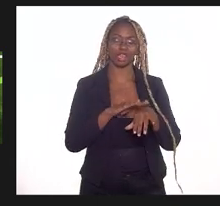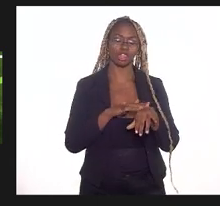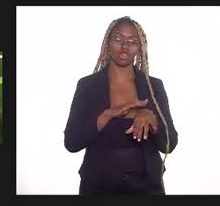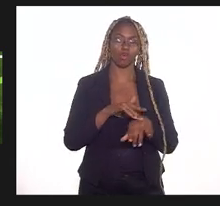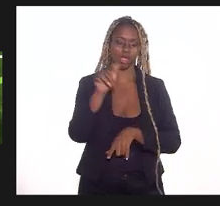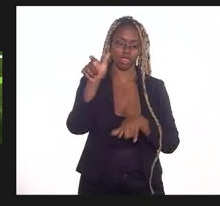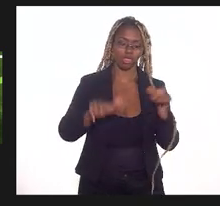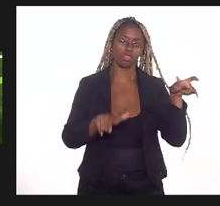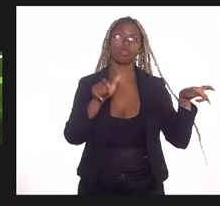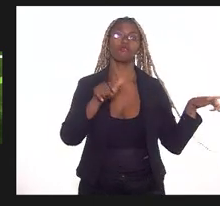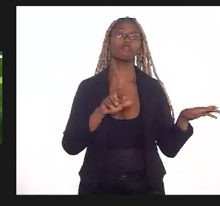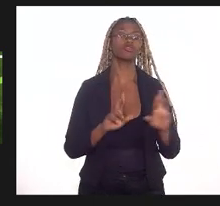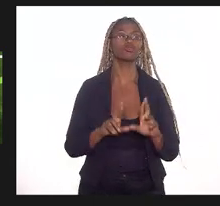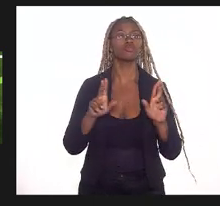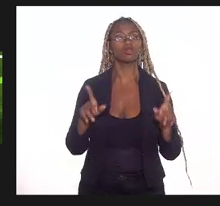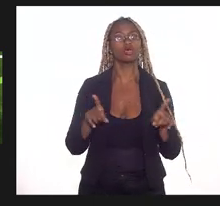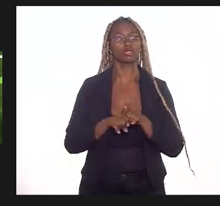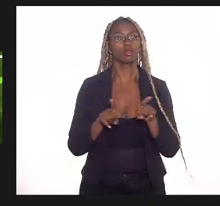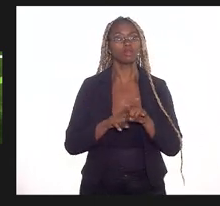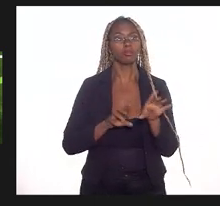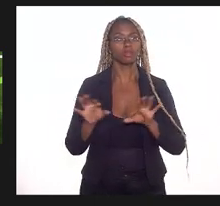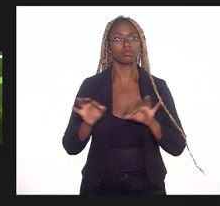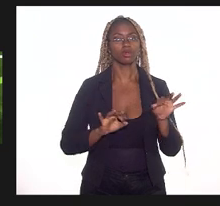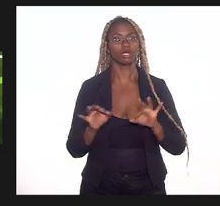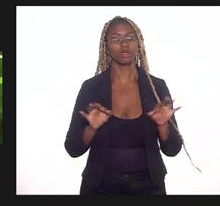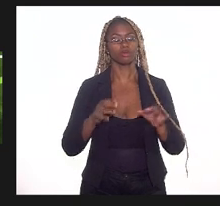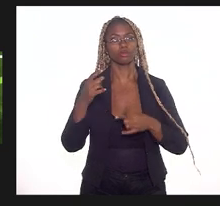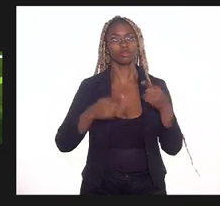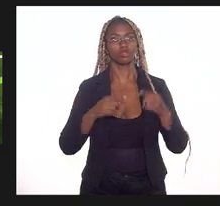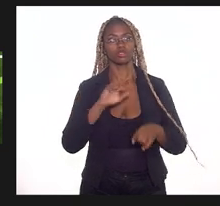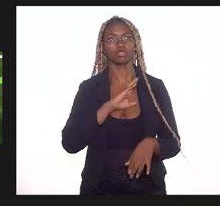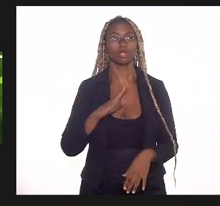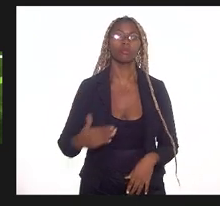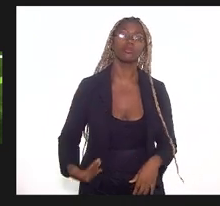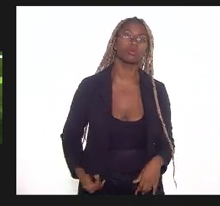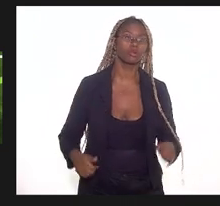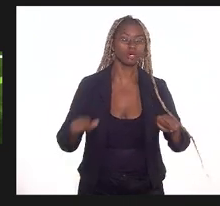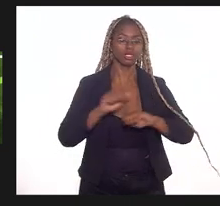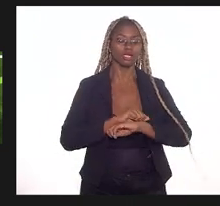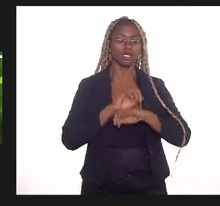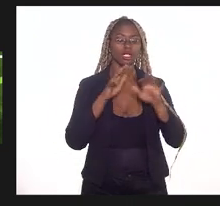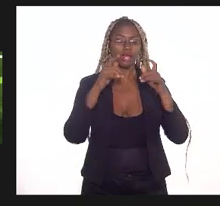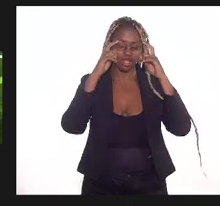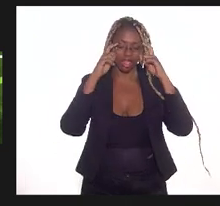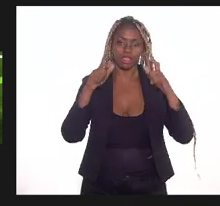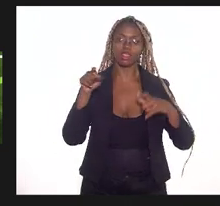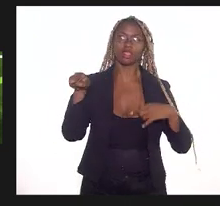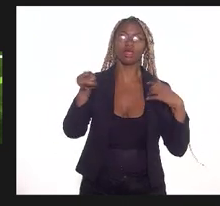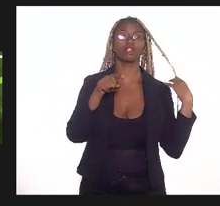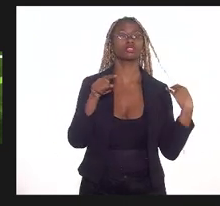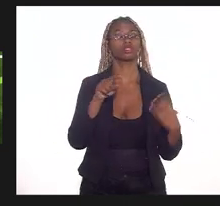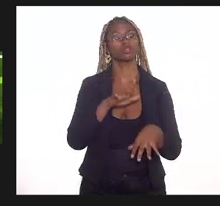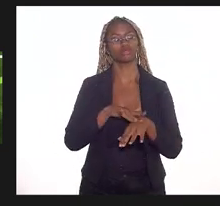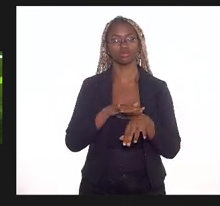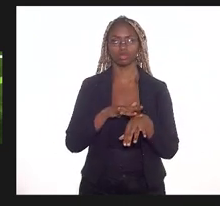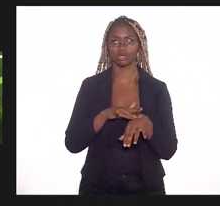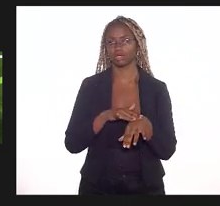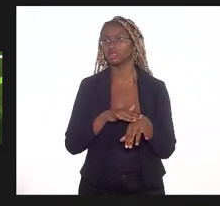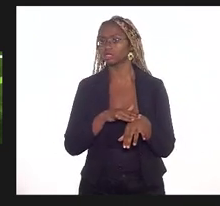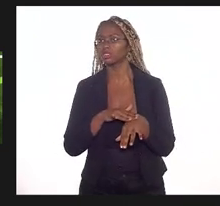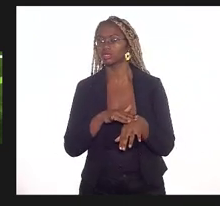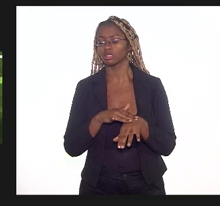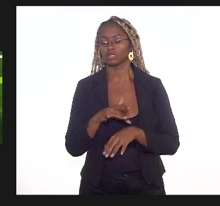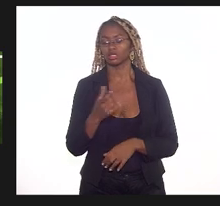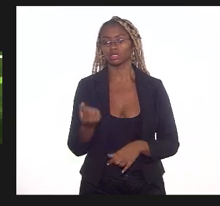estar definindo políticas públicas claras em atenção aos raros, né? E aí,